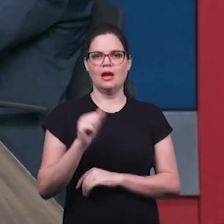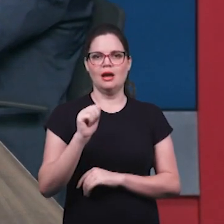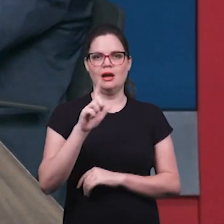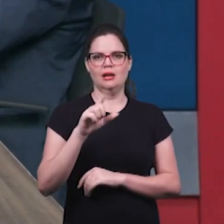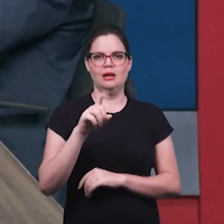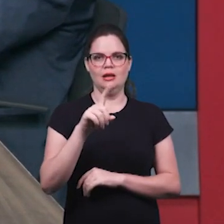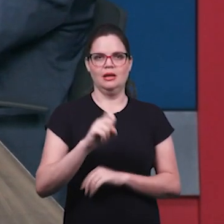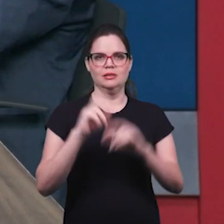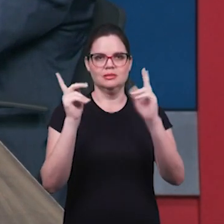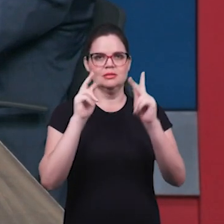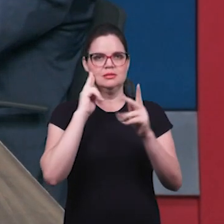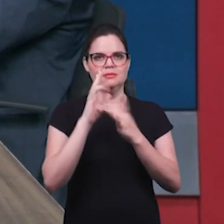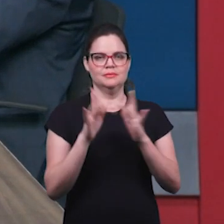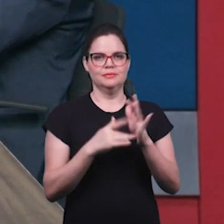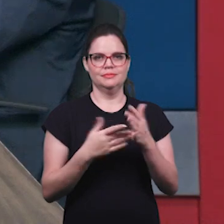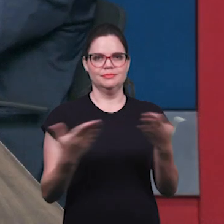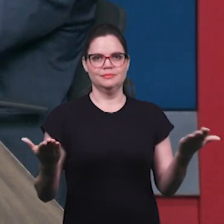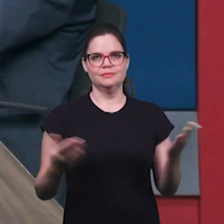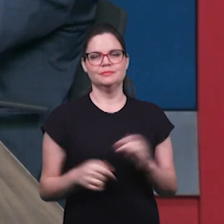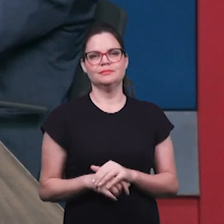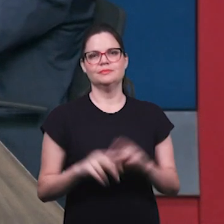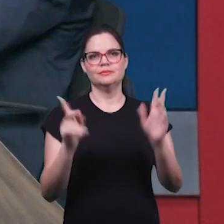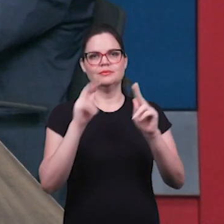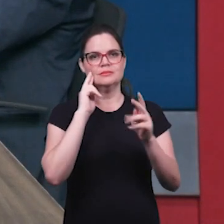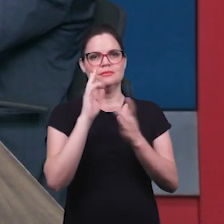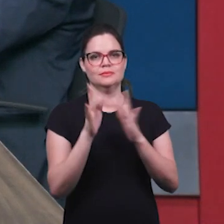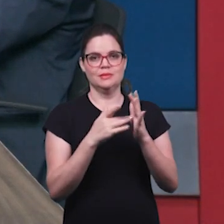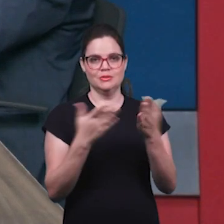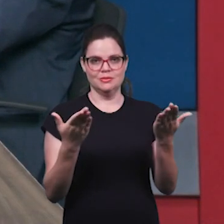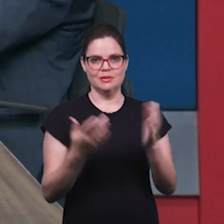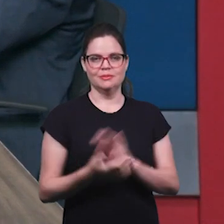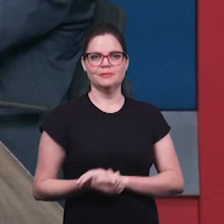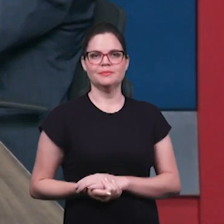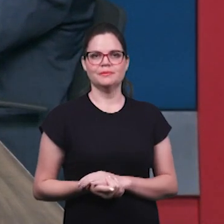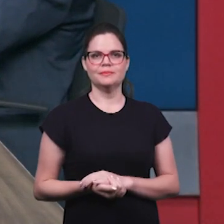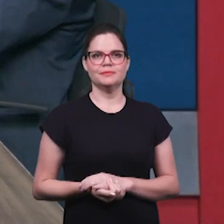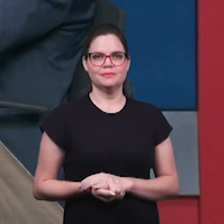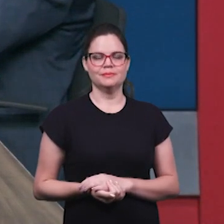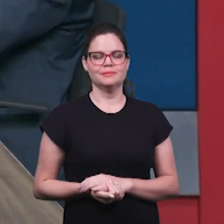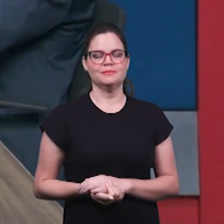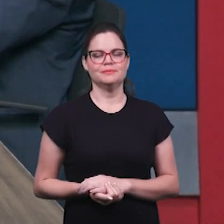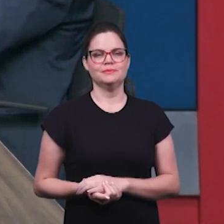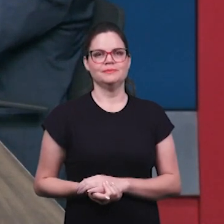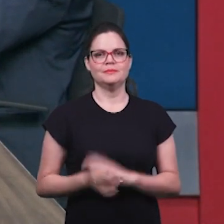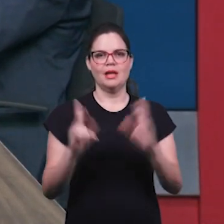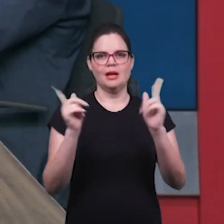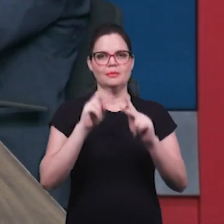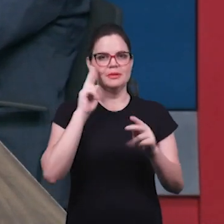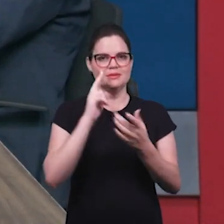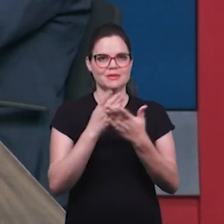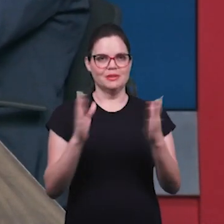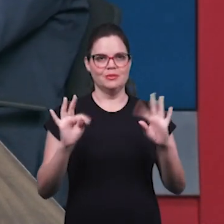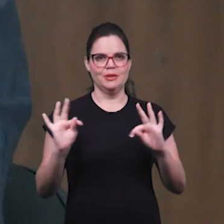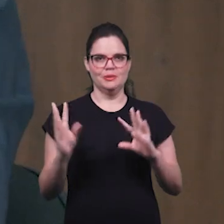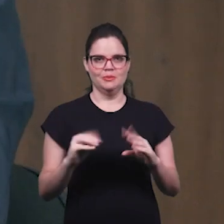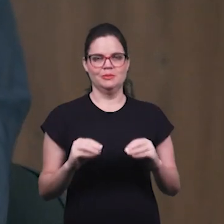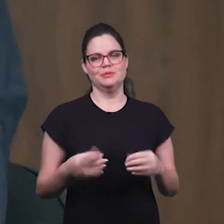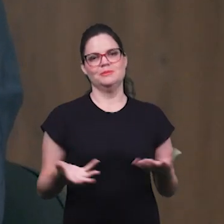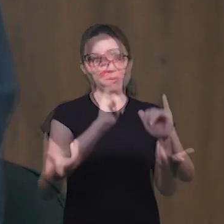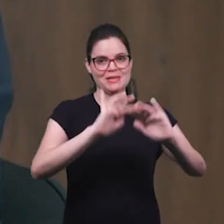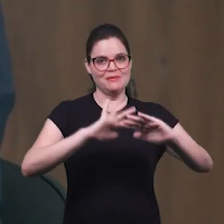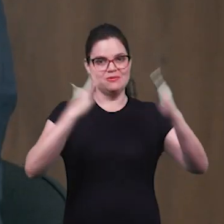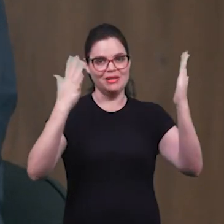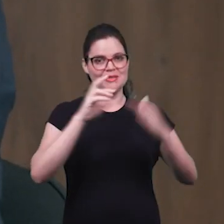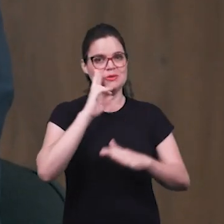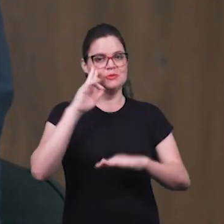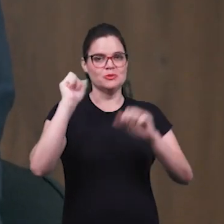E a paz do Senhor, doutor Alexandre Paulino. Paz do Senhor, William, paz do Senhor a todos. Maravilha, estamos então nos aproximando no